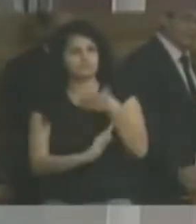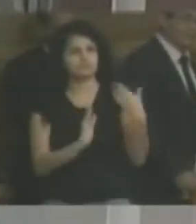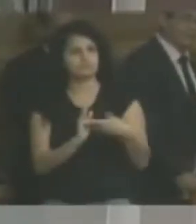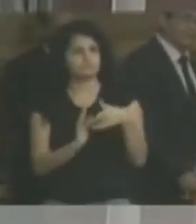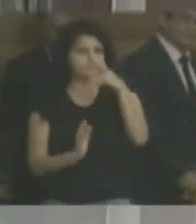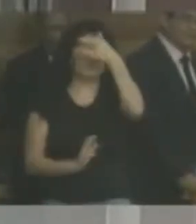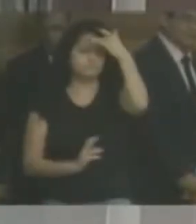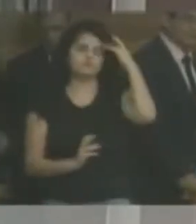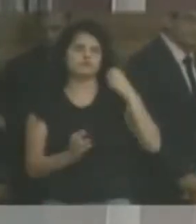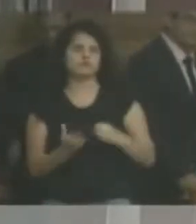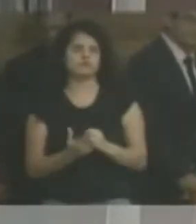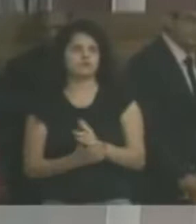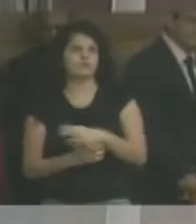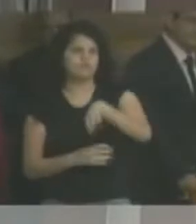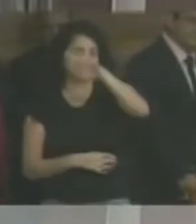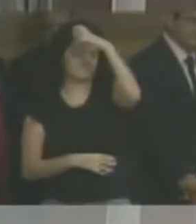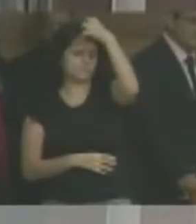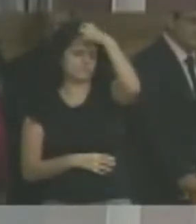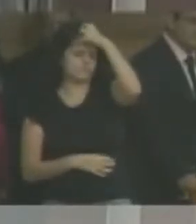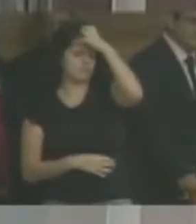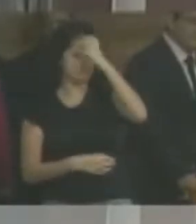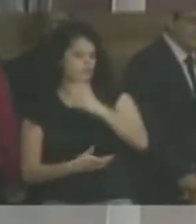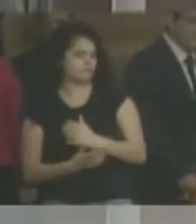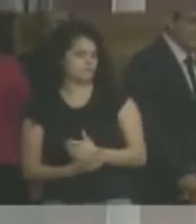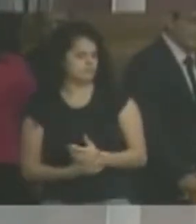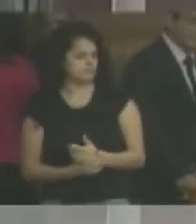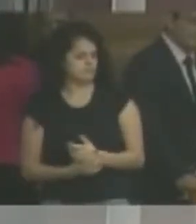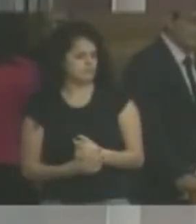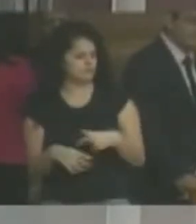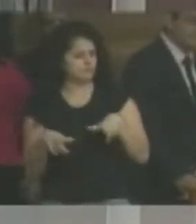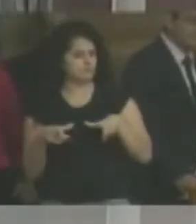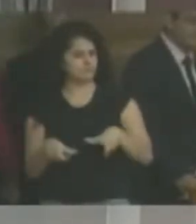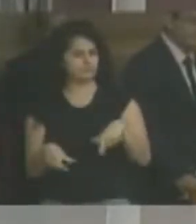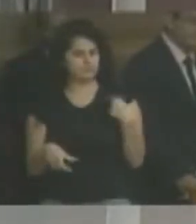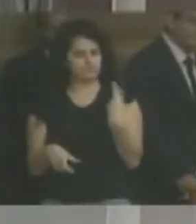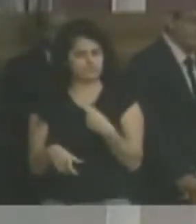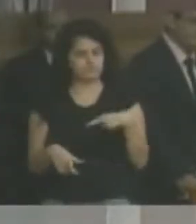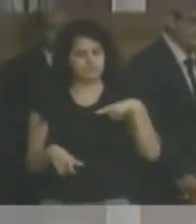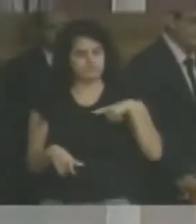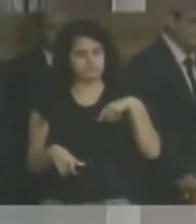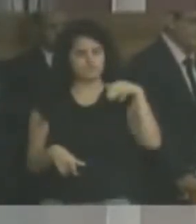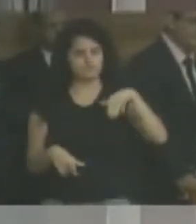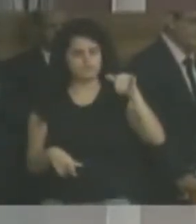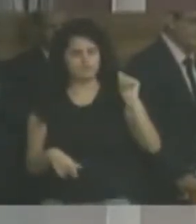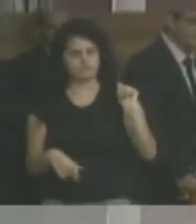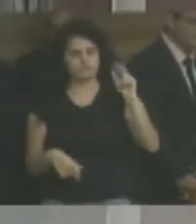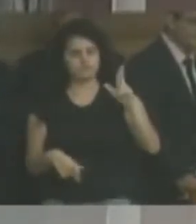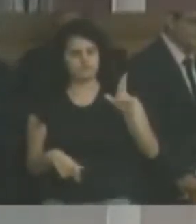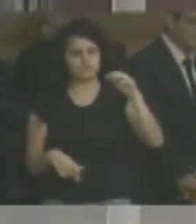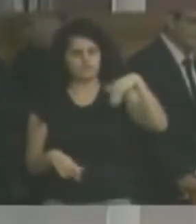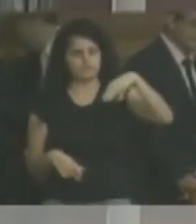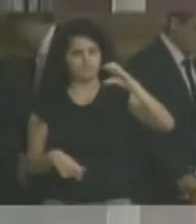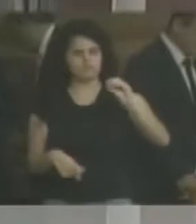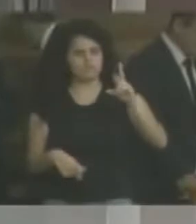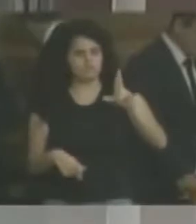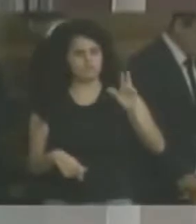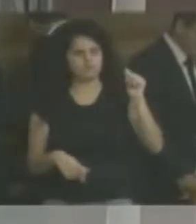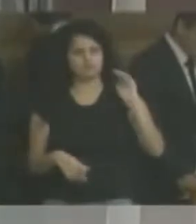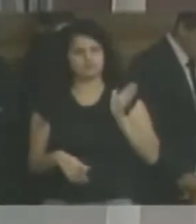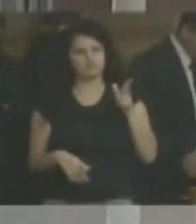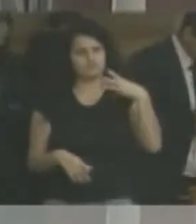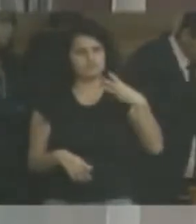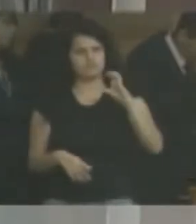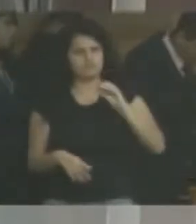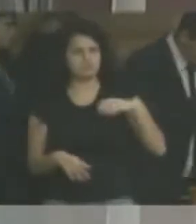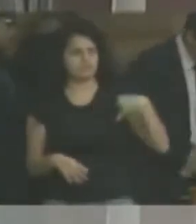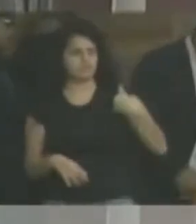Nova Angra, né? O lugar onde a gente tem a marmoraria lá há mais de 30 anos, um lugar que eu tenho um carinho e respeito